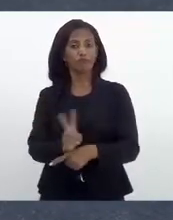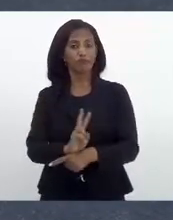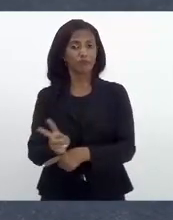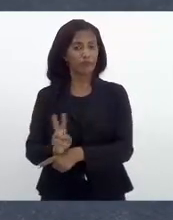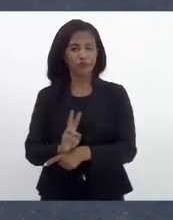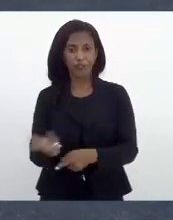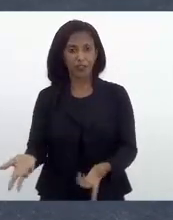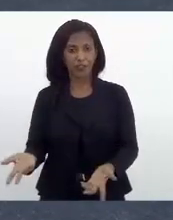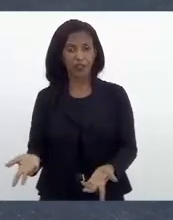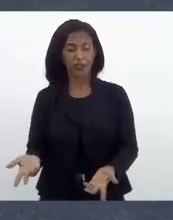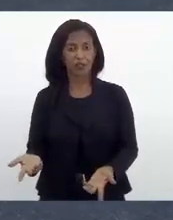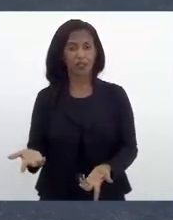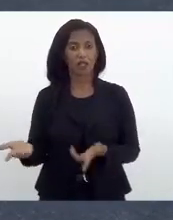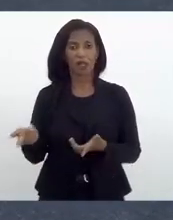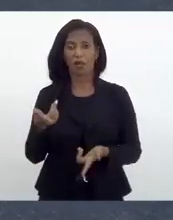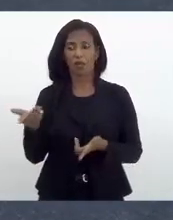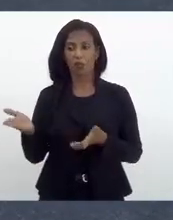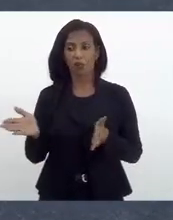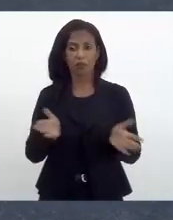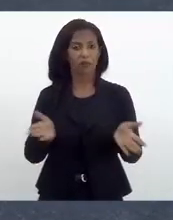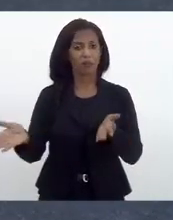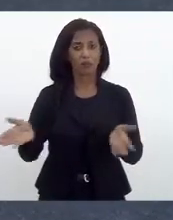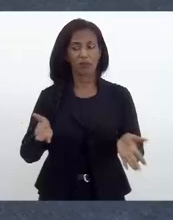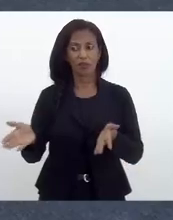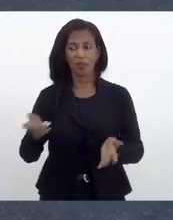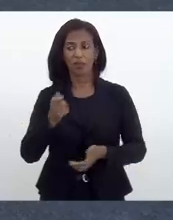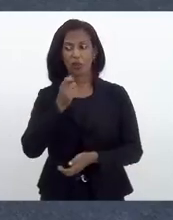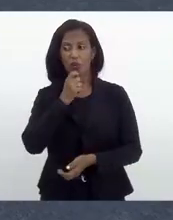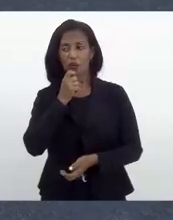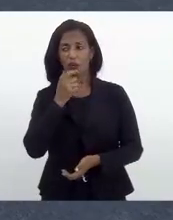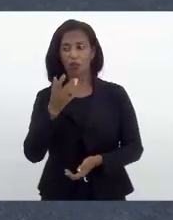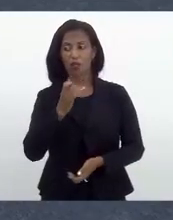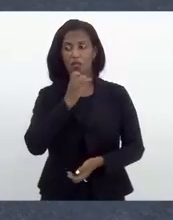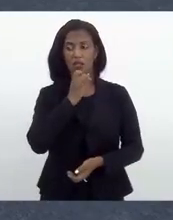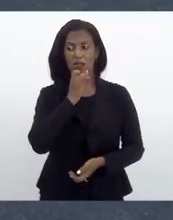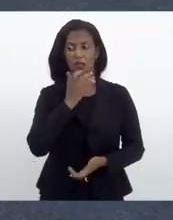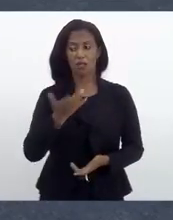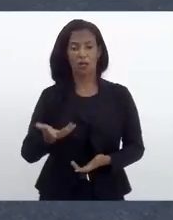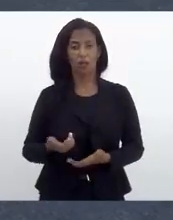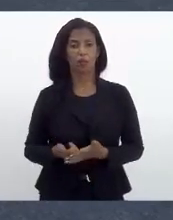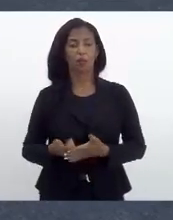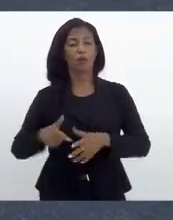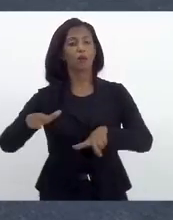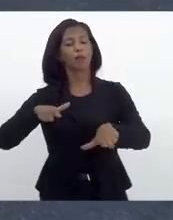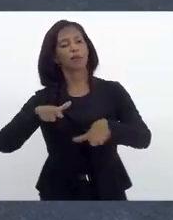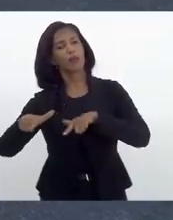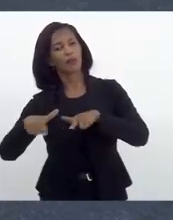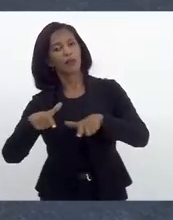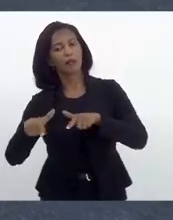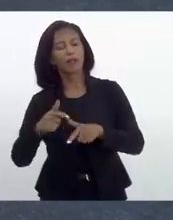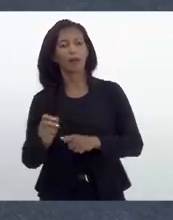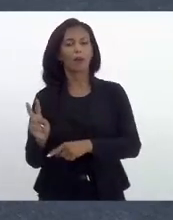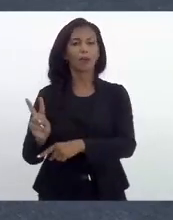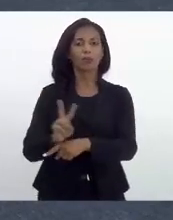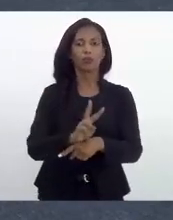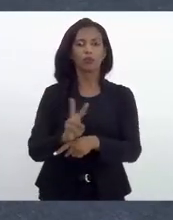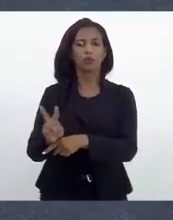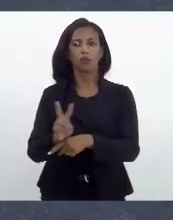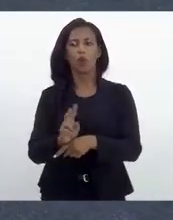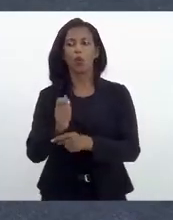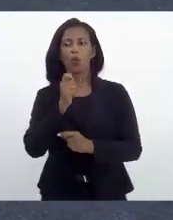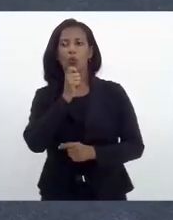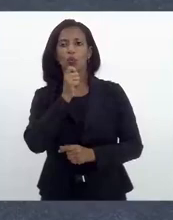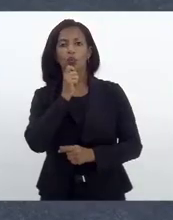não faz a medição por exemplo os enfermeiros que trabalham com supervisão não ganham